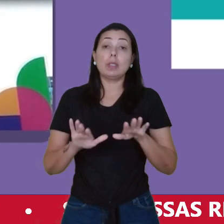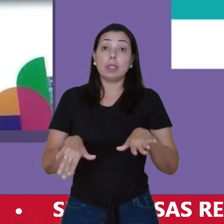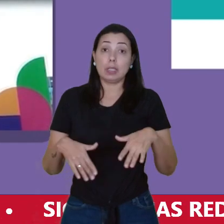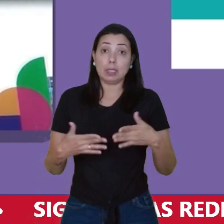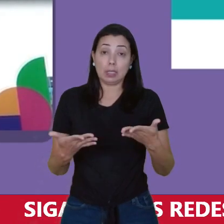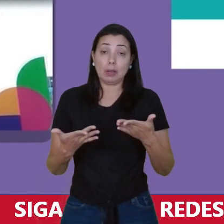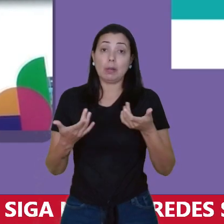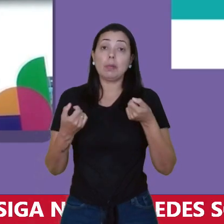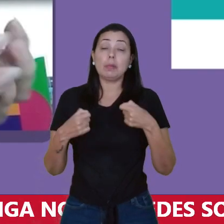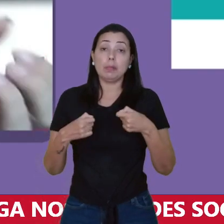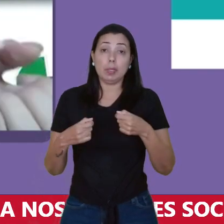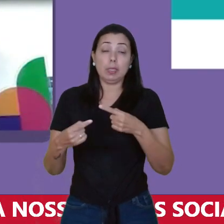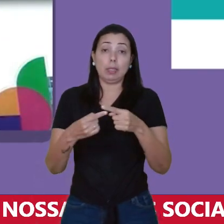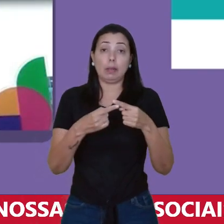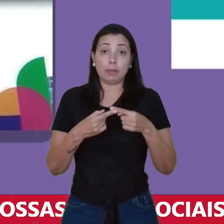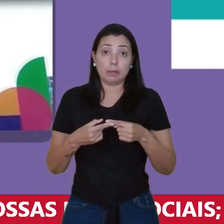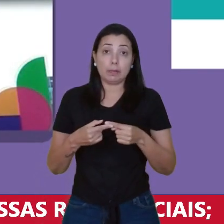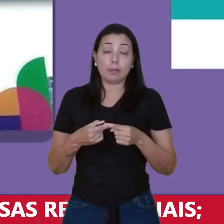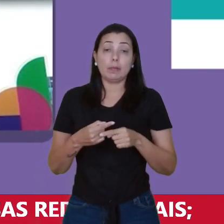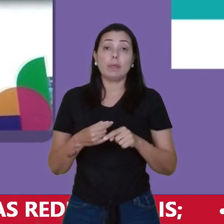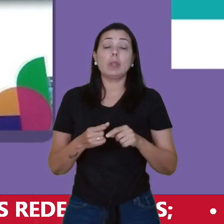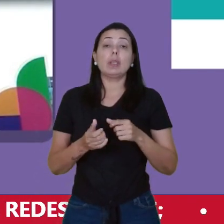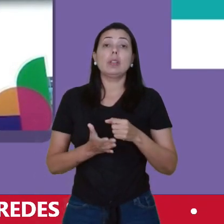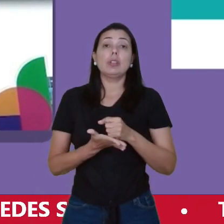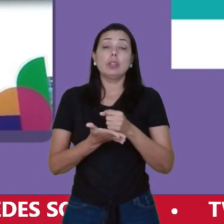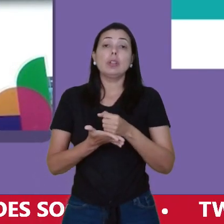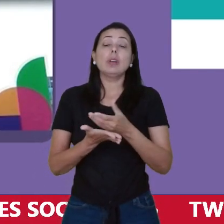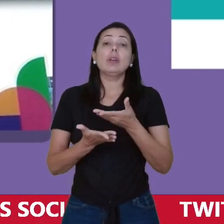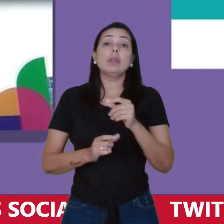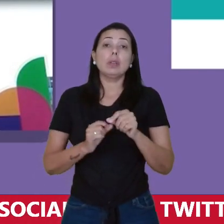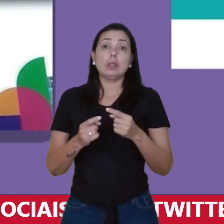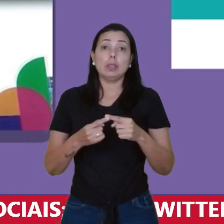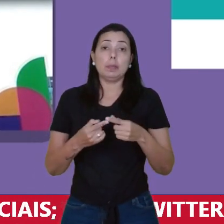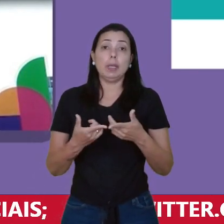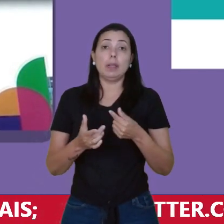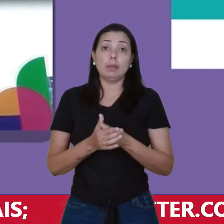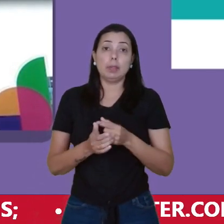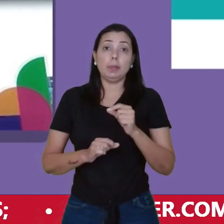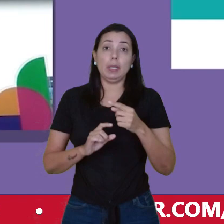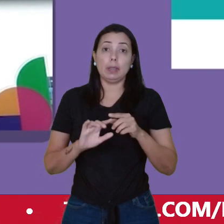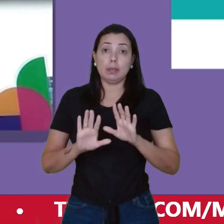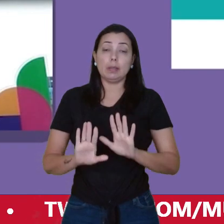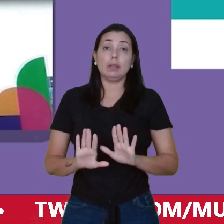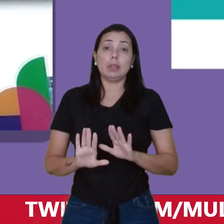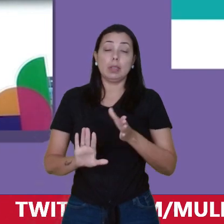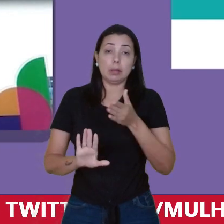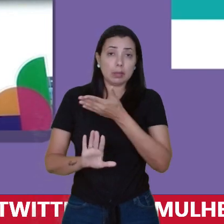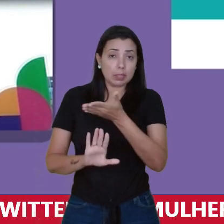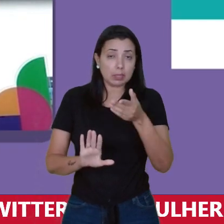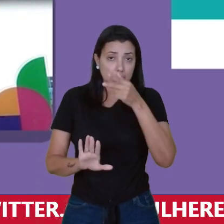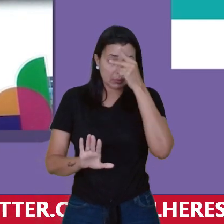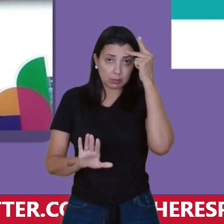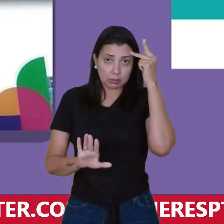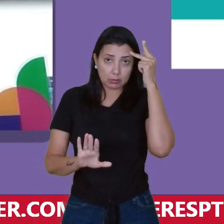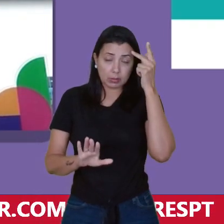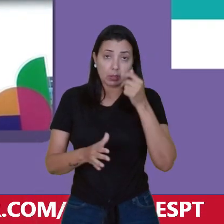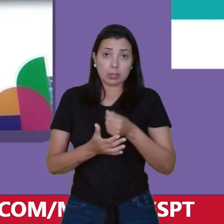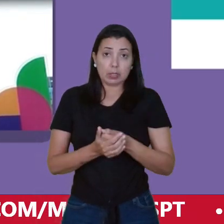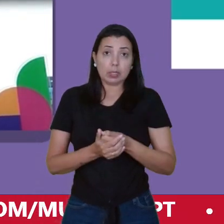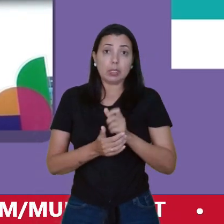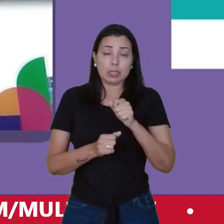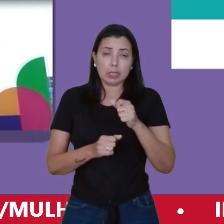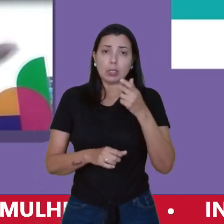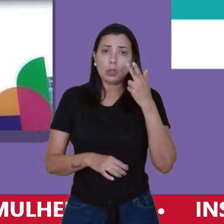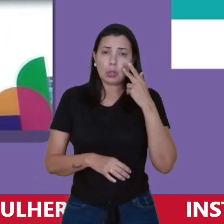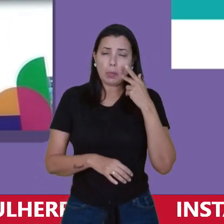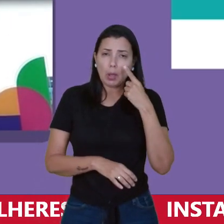Então, é preciso tirar a sustentação que está ali alimentando essas pessoas. É comum